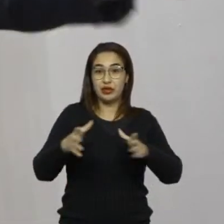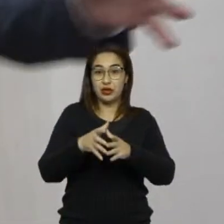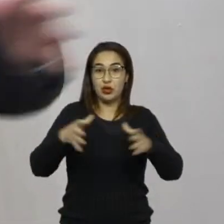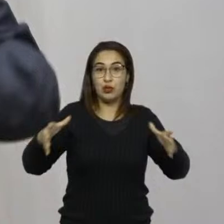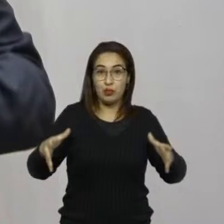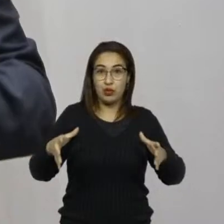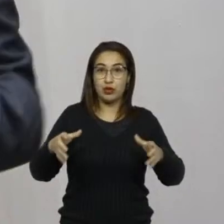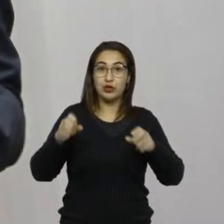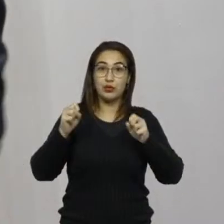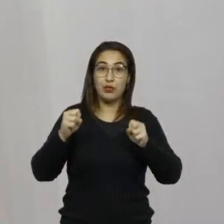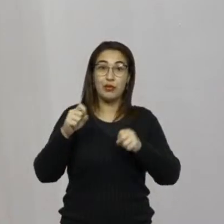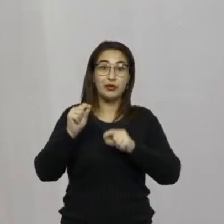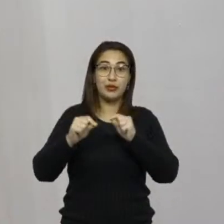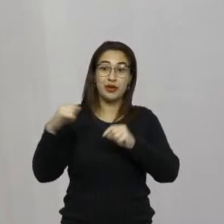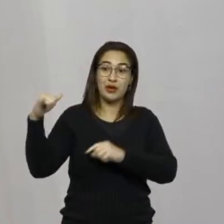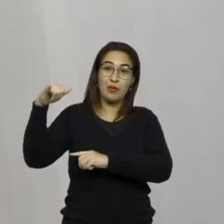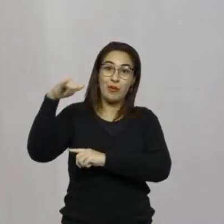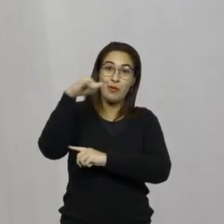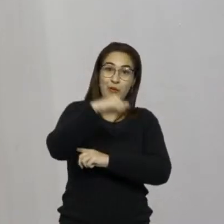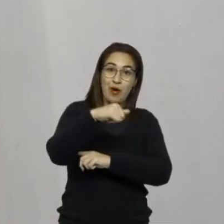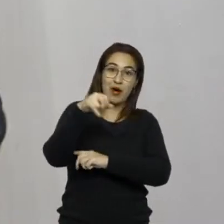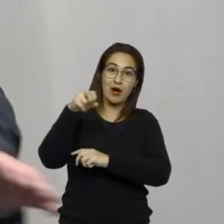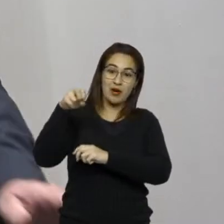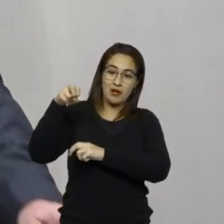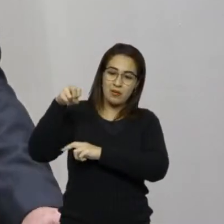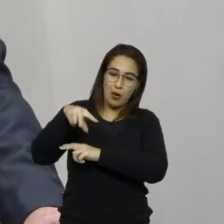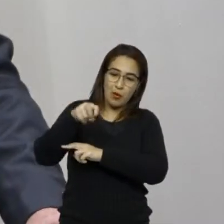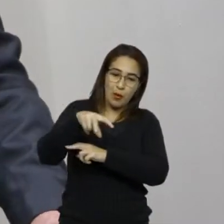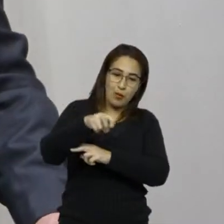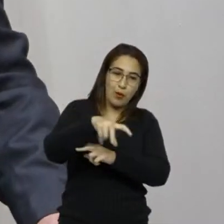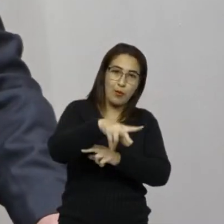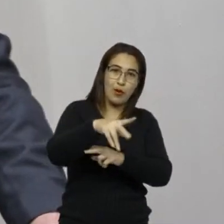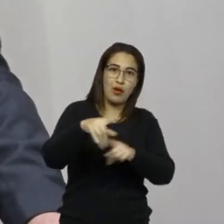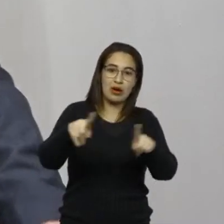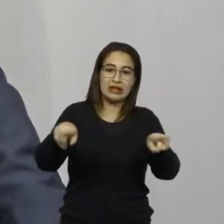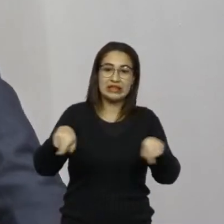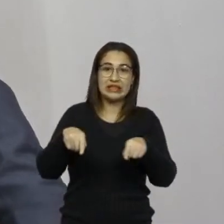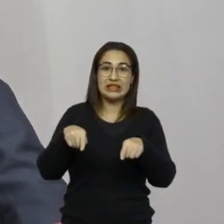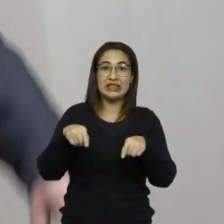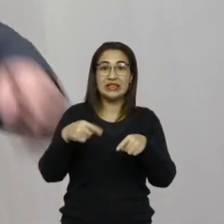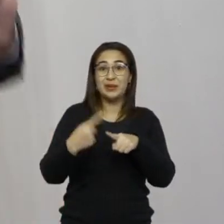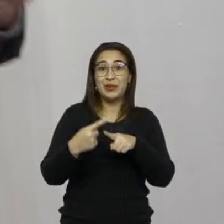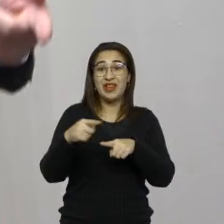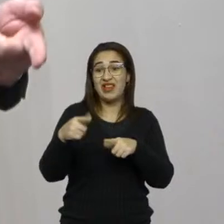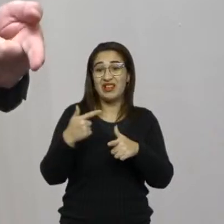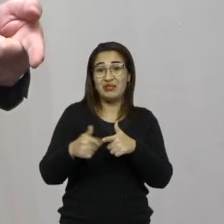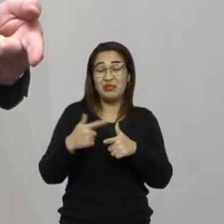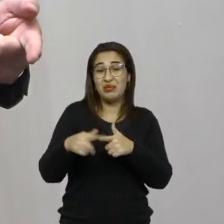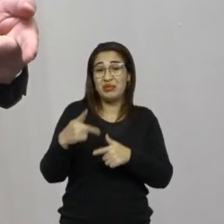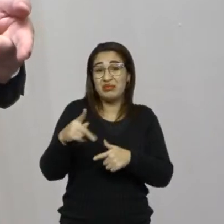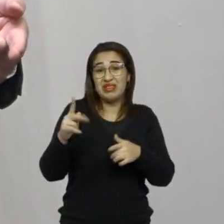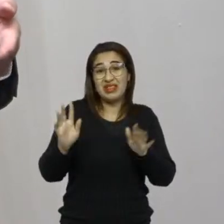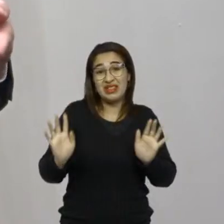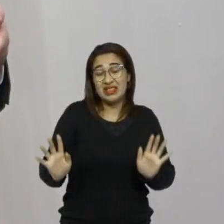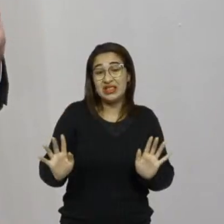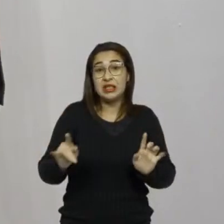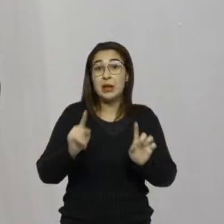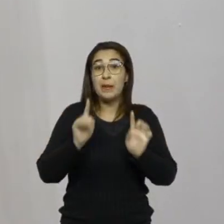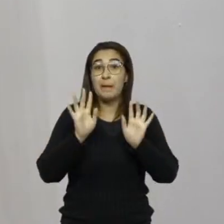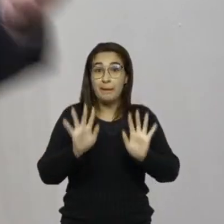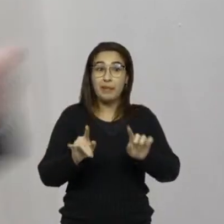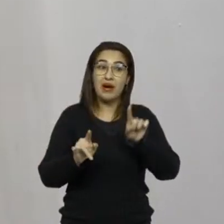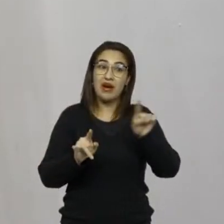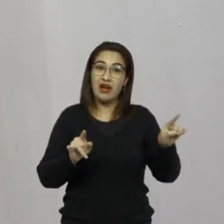não atingir a propriedade, o problema fica lá para o produtor, que vai ter dificuldade